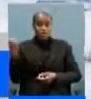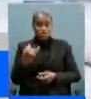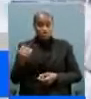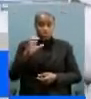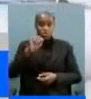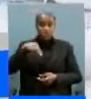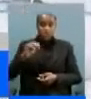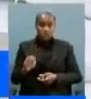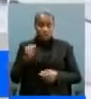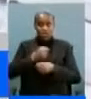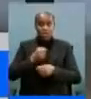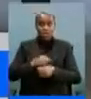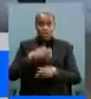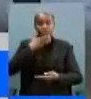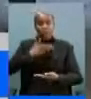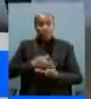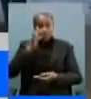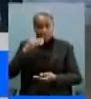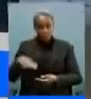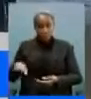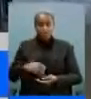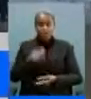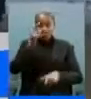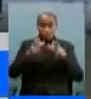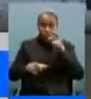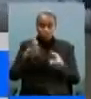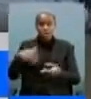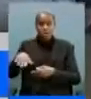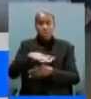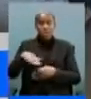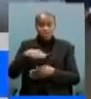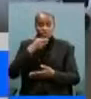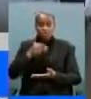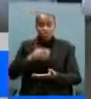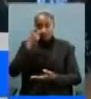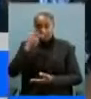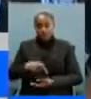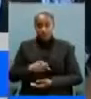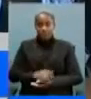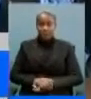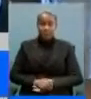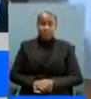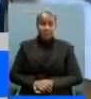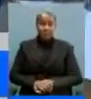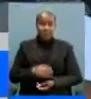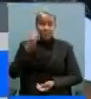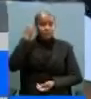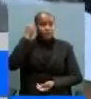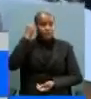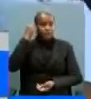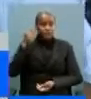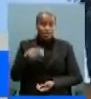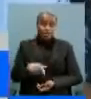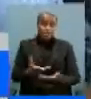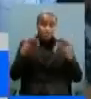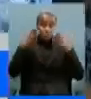e ONGs que trabalham com idosos, crianças e pessoas em situação de vulnerabilidade. É uma